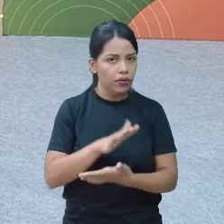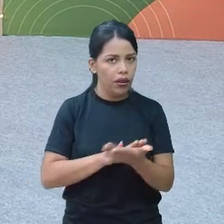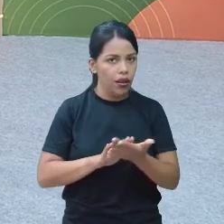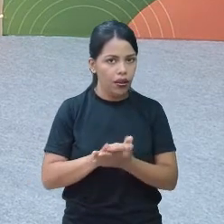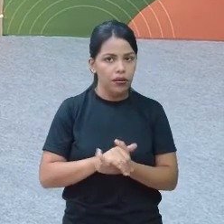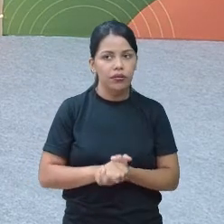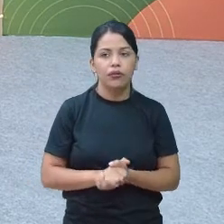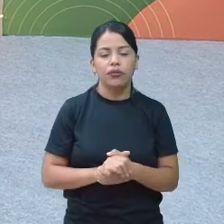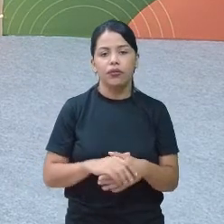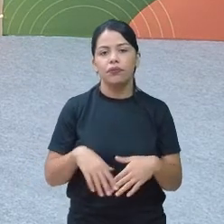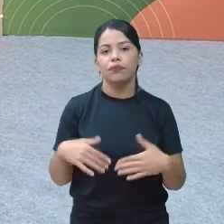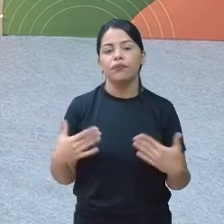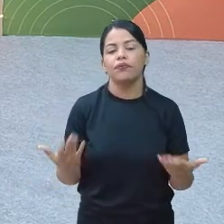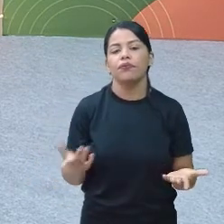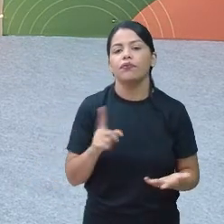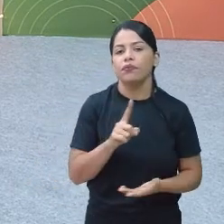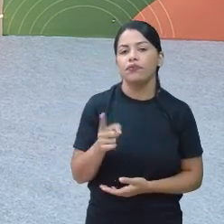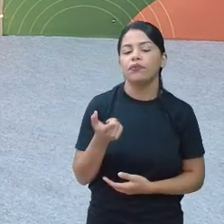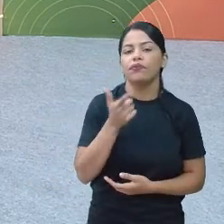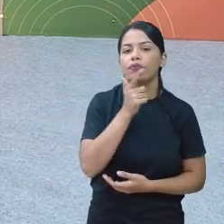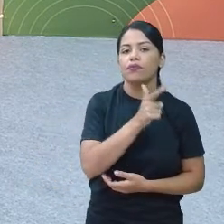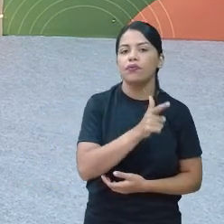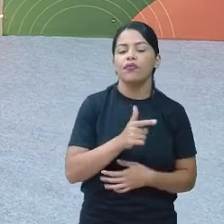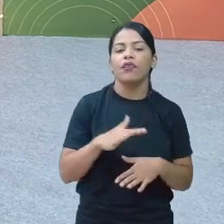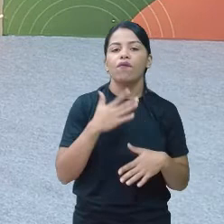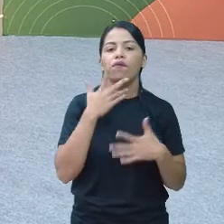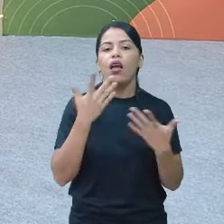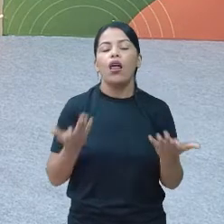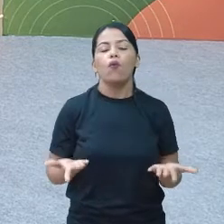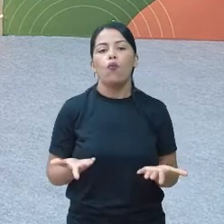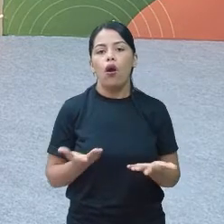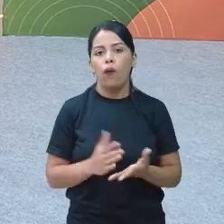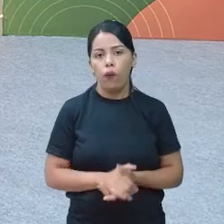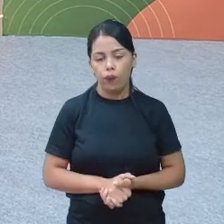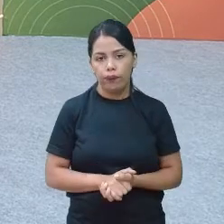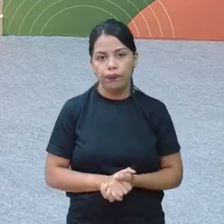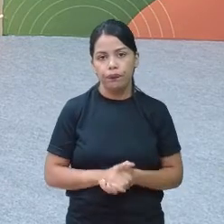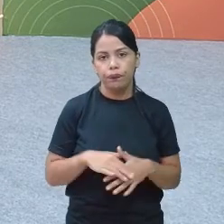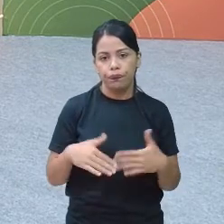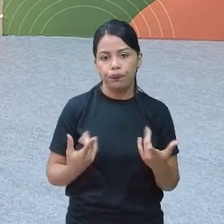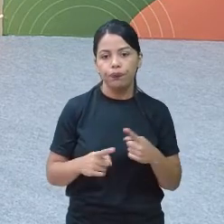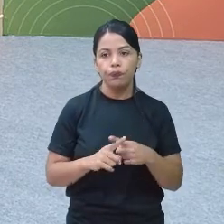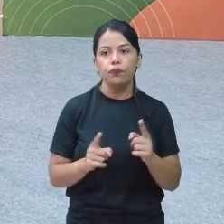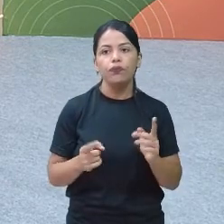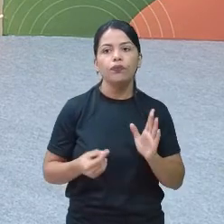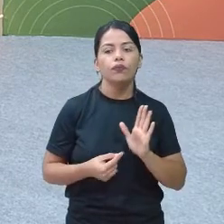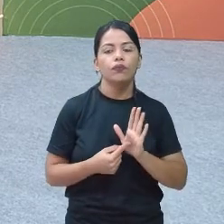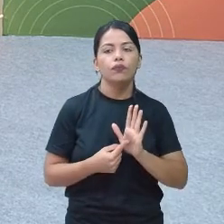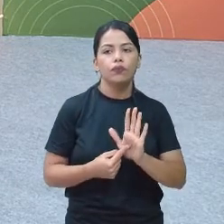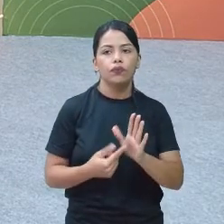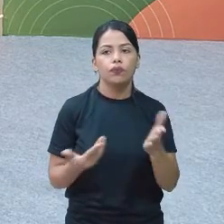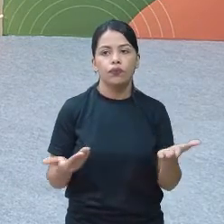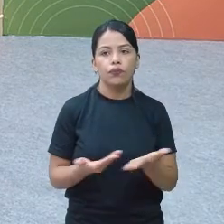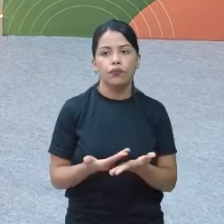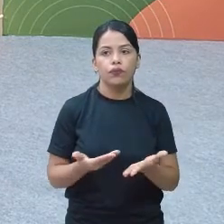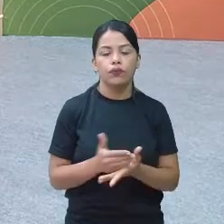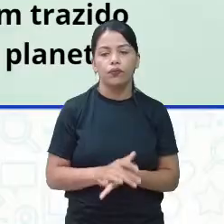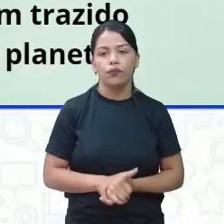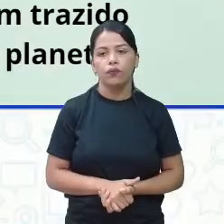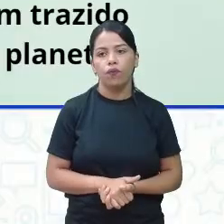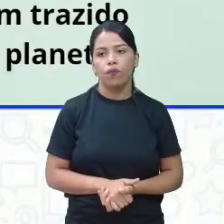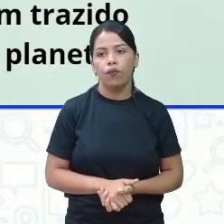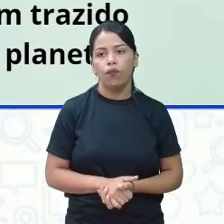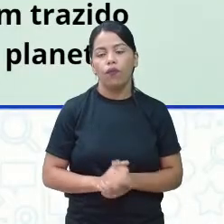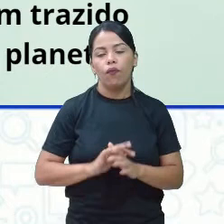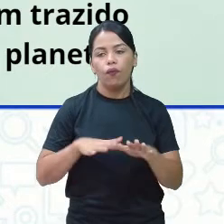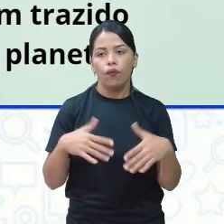Com certeza já conseguiriam aí chutar, né, por tudo que a gente viu. Mas eu vou colocar no quadro a resolução, tá certo? E essa